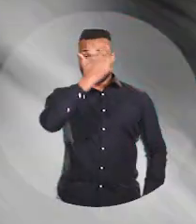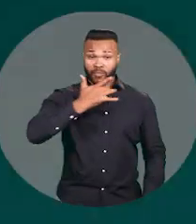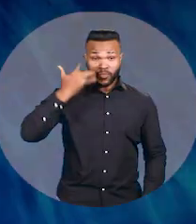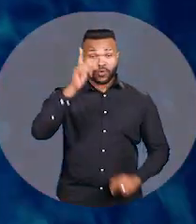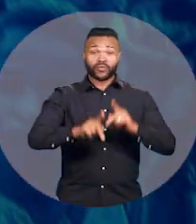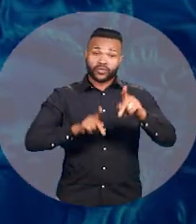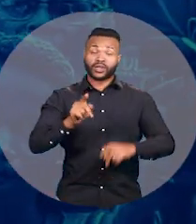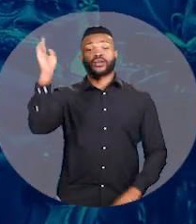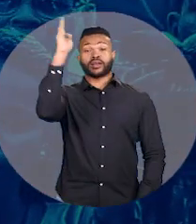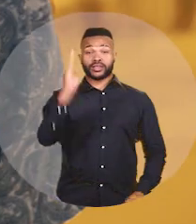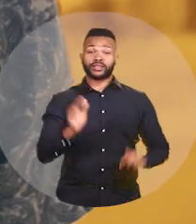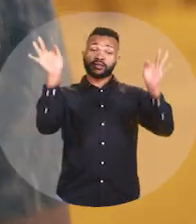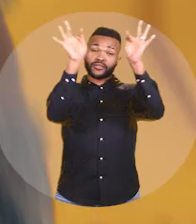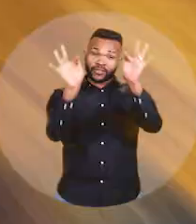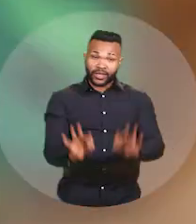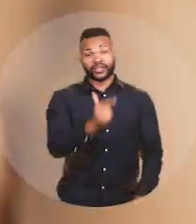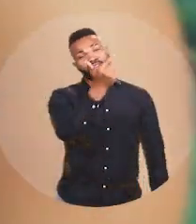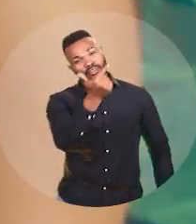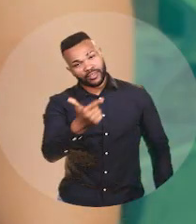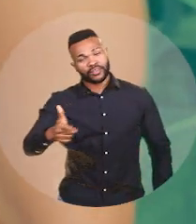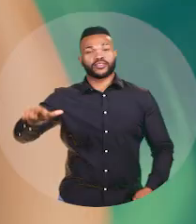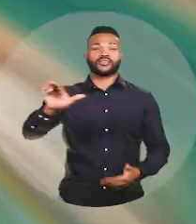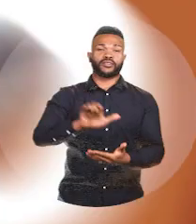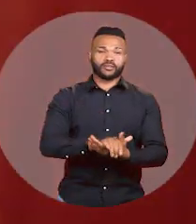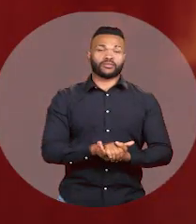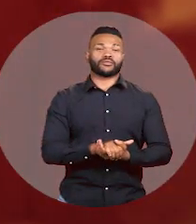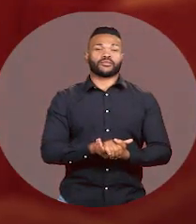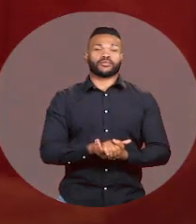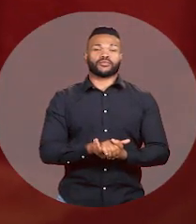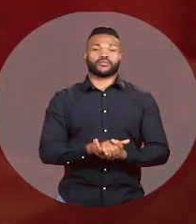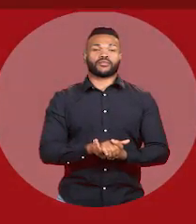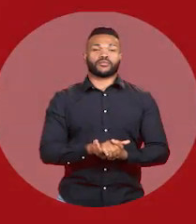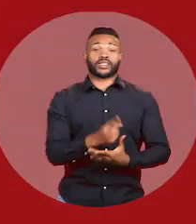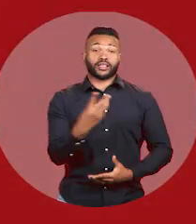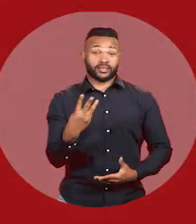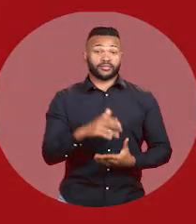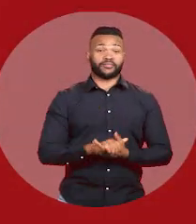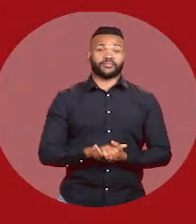É o povo, é o Brasil feliz de novo.